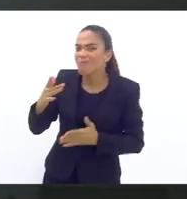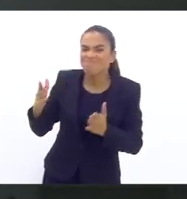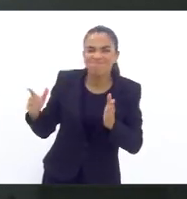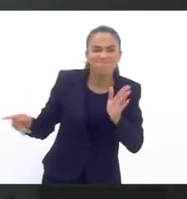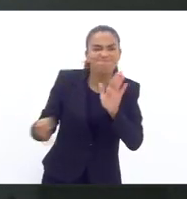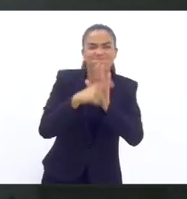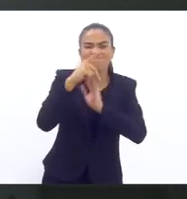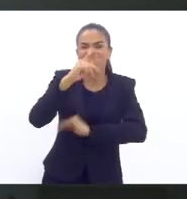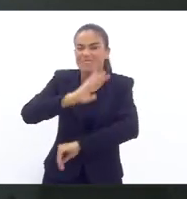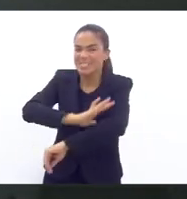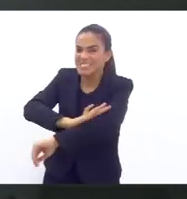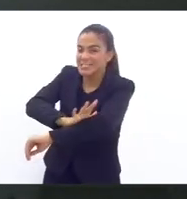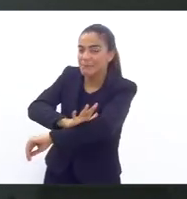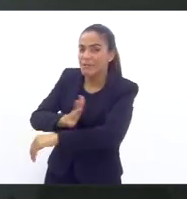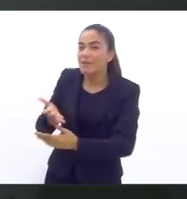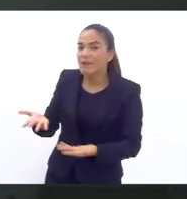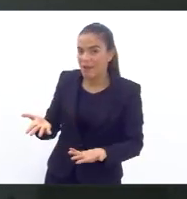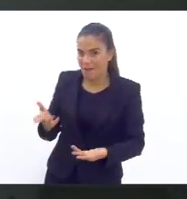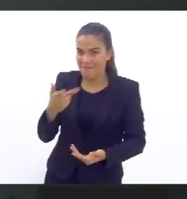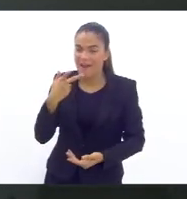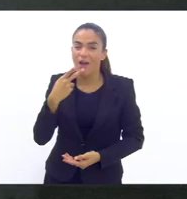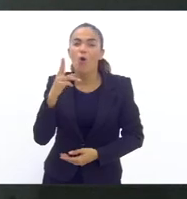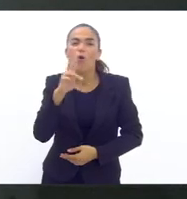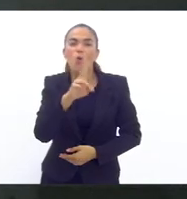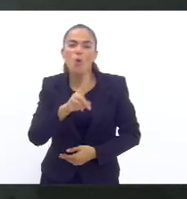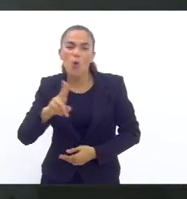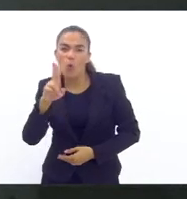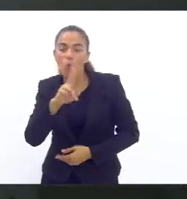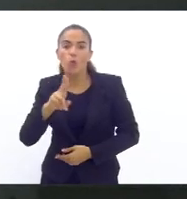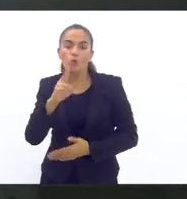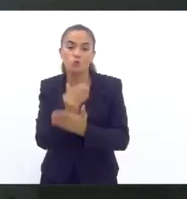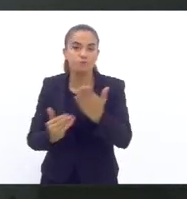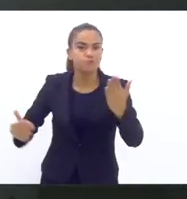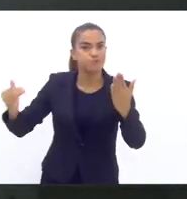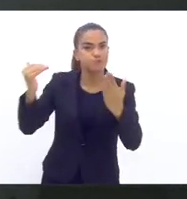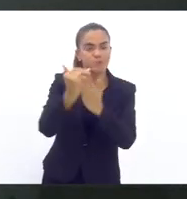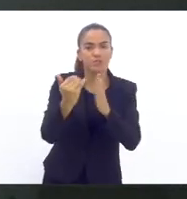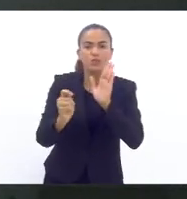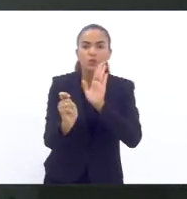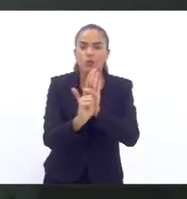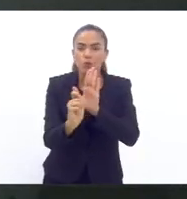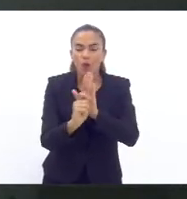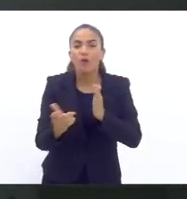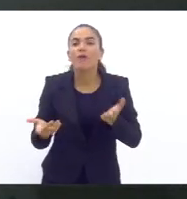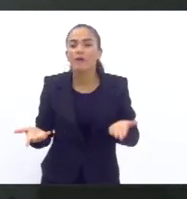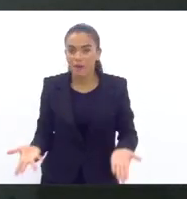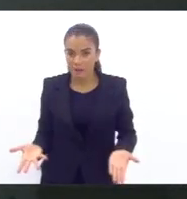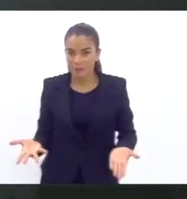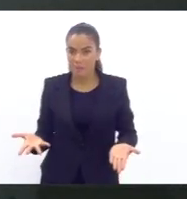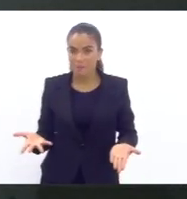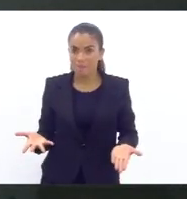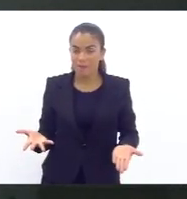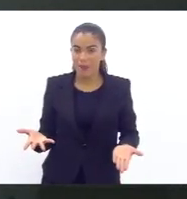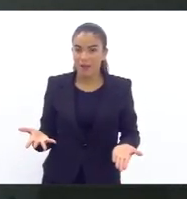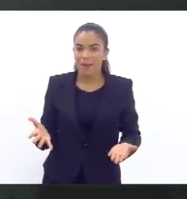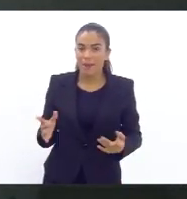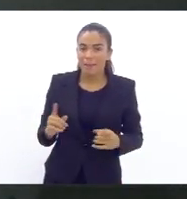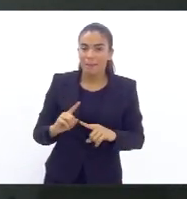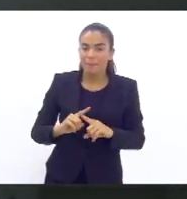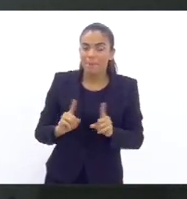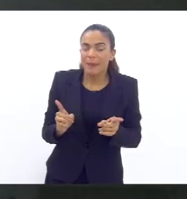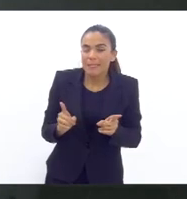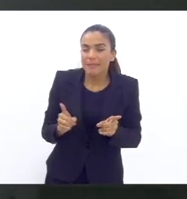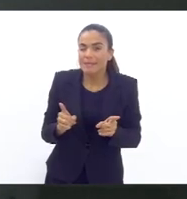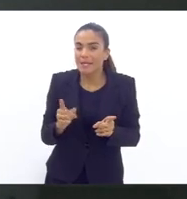Ah tá vamos falar sobre o uso e abuso de drogas né de drogas ilícitas e tal mas quando eu tô